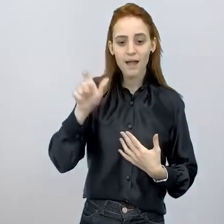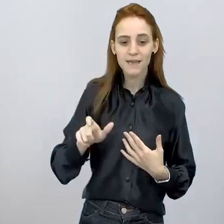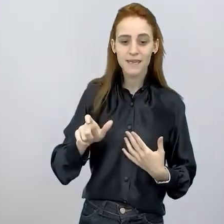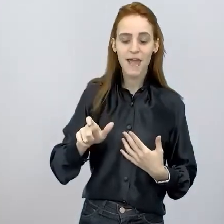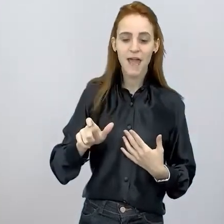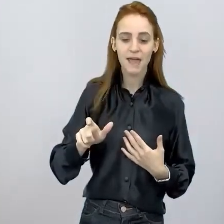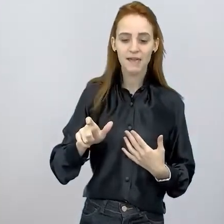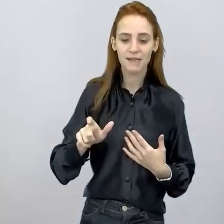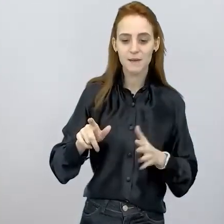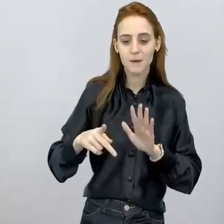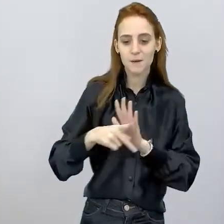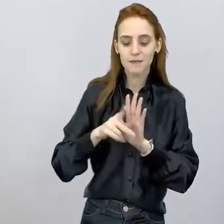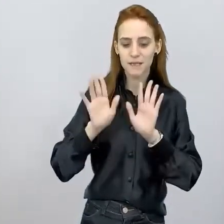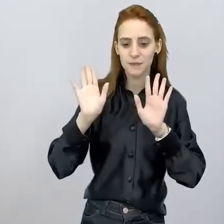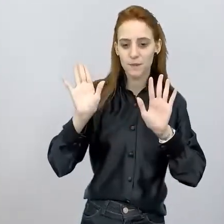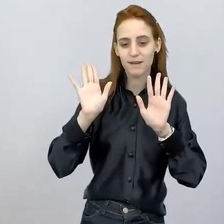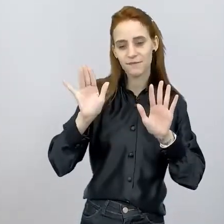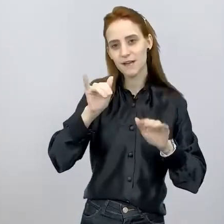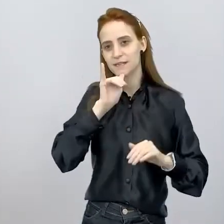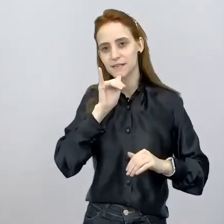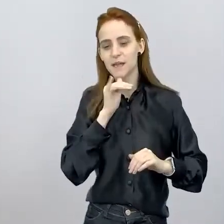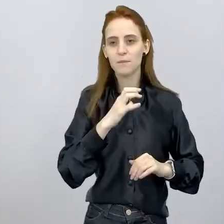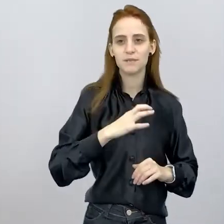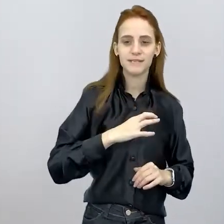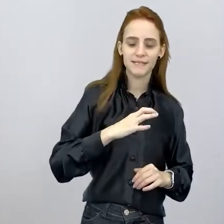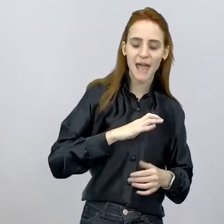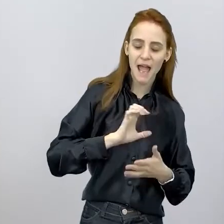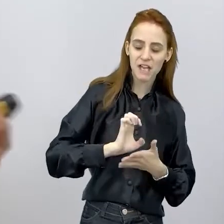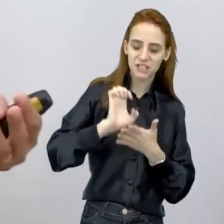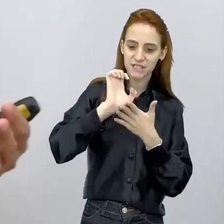lá, a cidade, ao Estado,